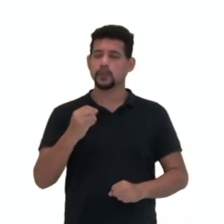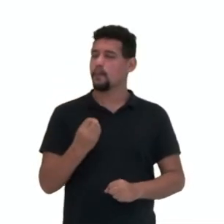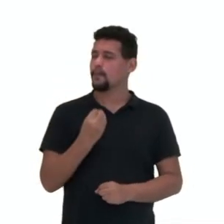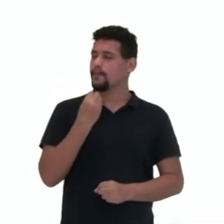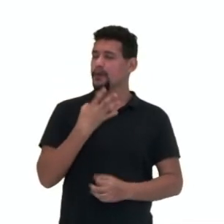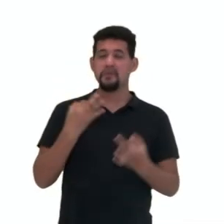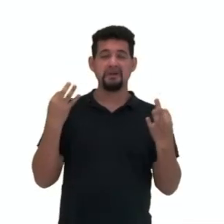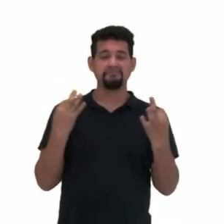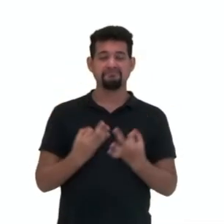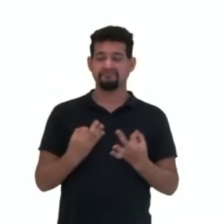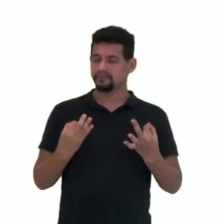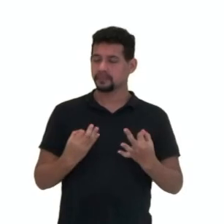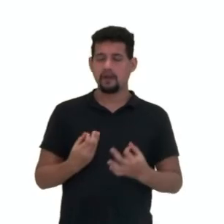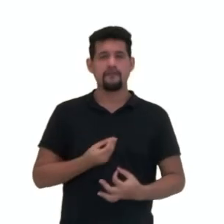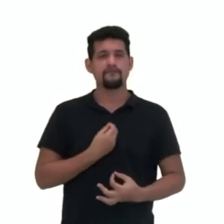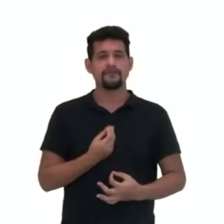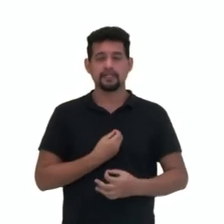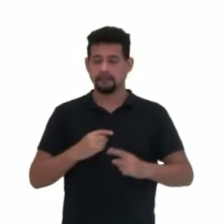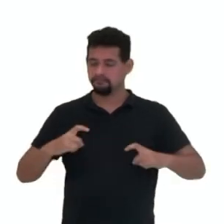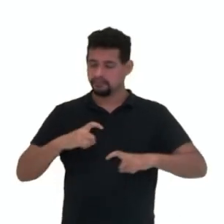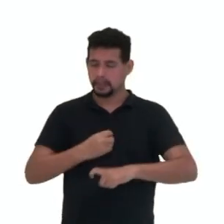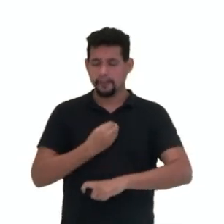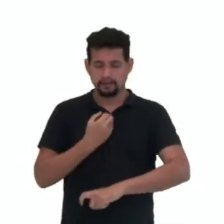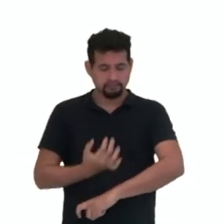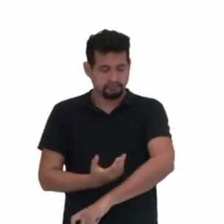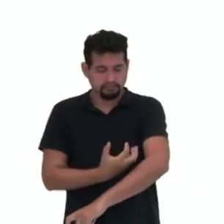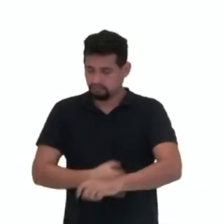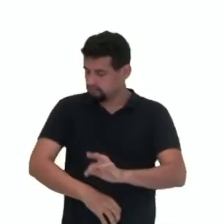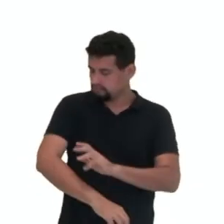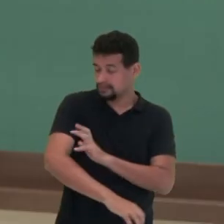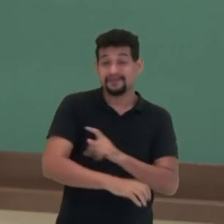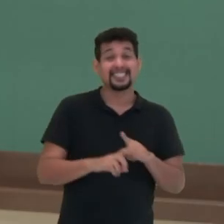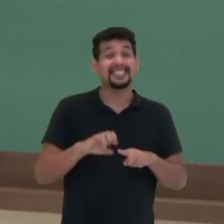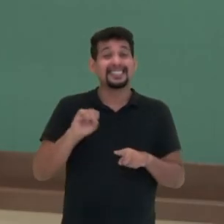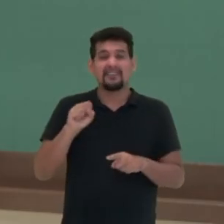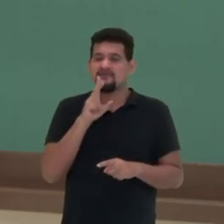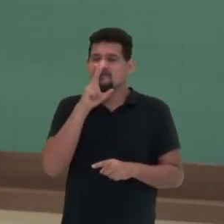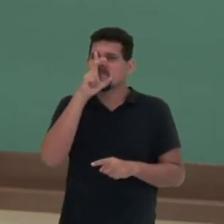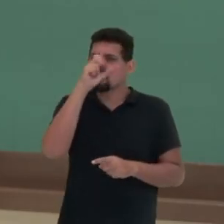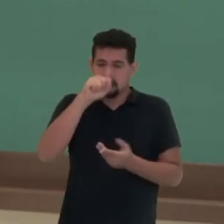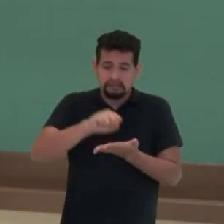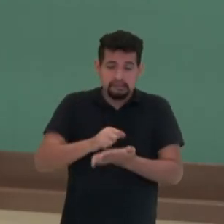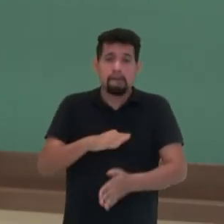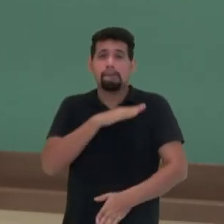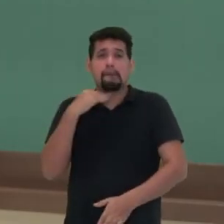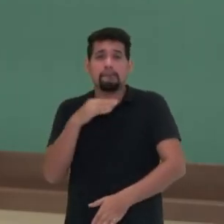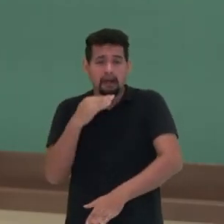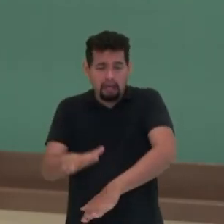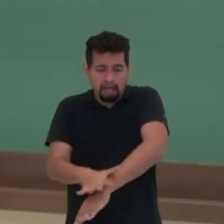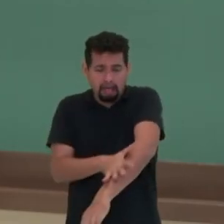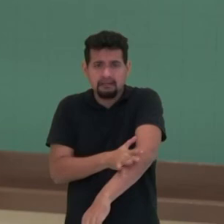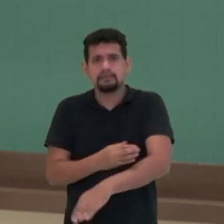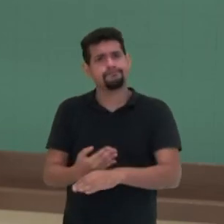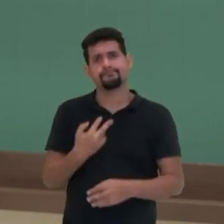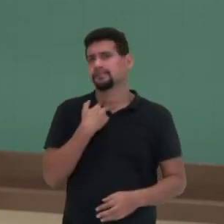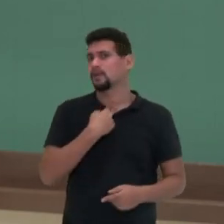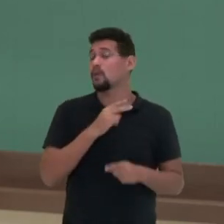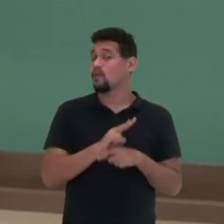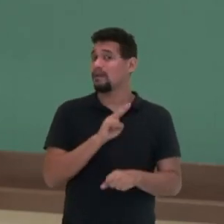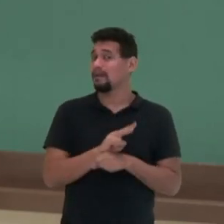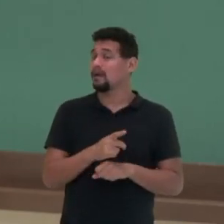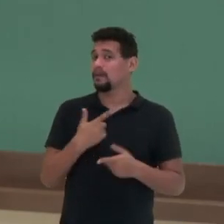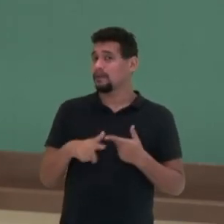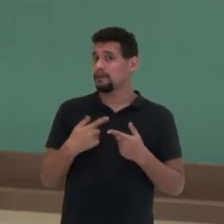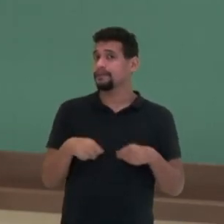boa microbioma, um microbioma saudável. Então, produtos agressivos que vão matar essas bactérias boas, por exemplo,